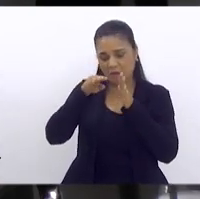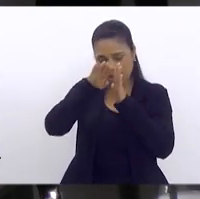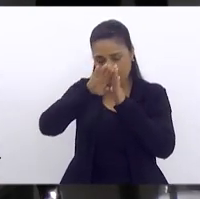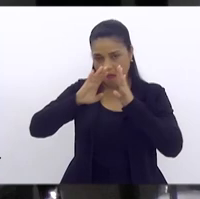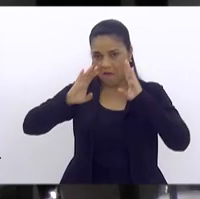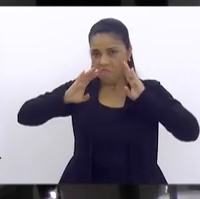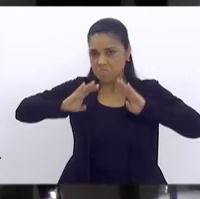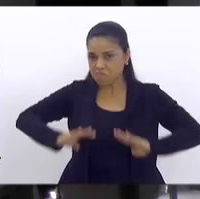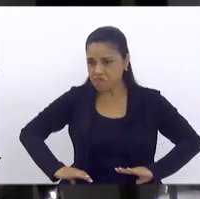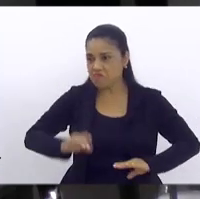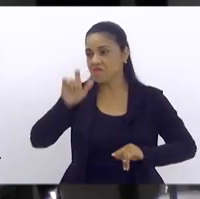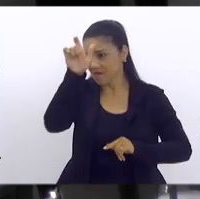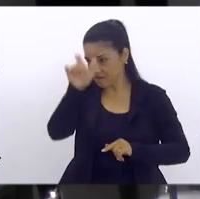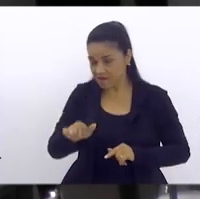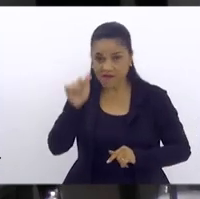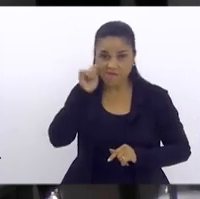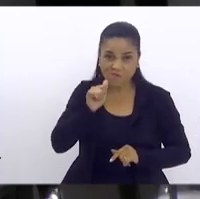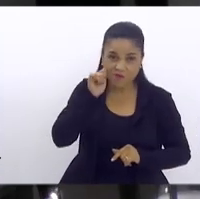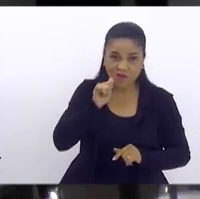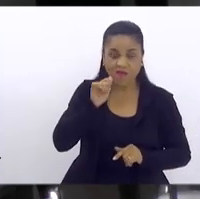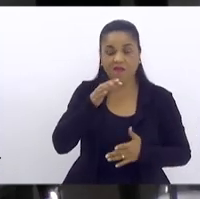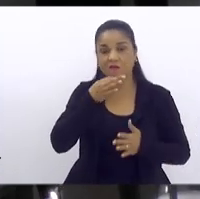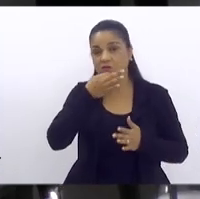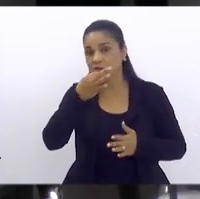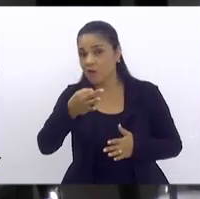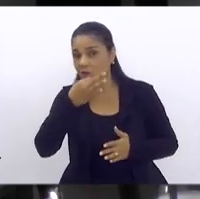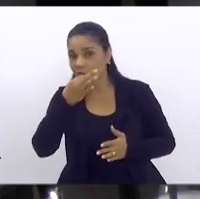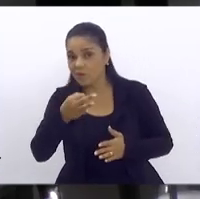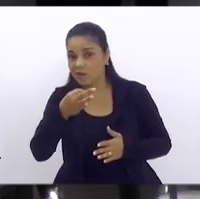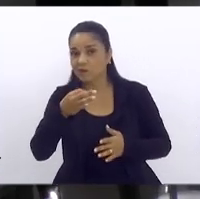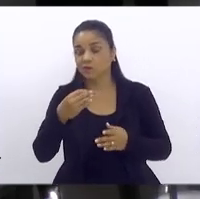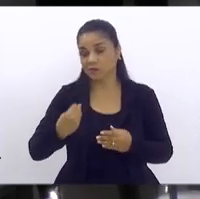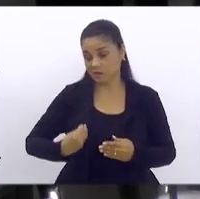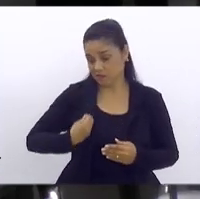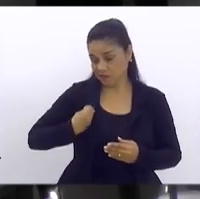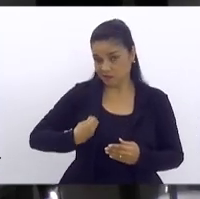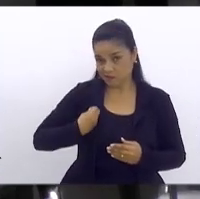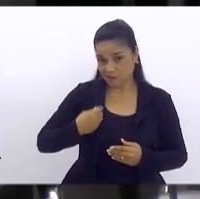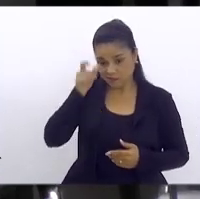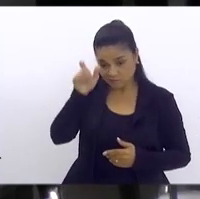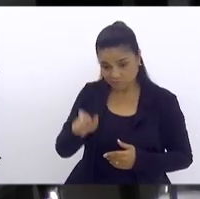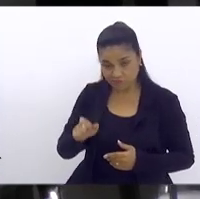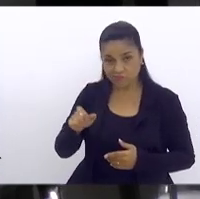os argumentos daquela mulher, seja a própria existência dela ou ainda a existência dela na